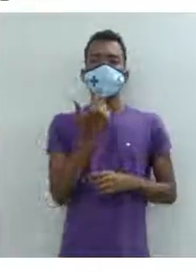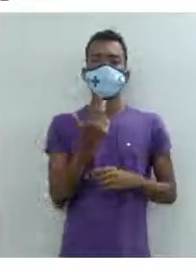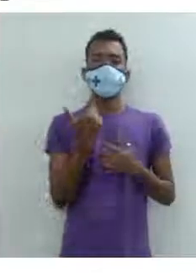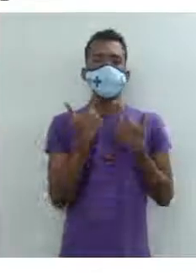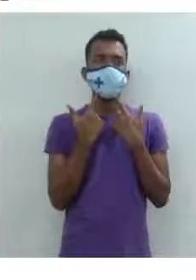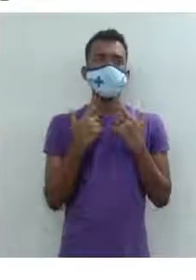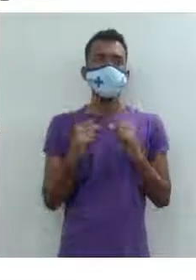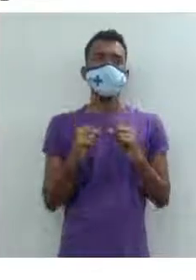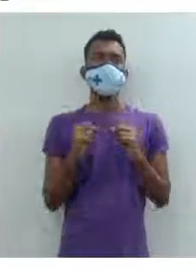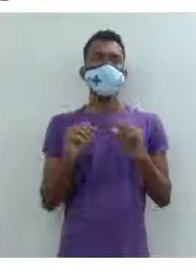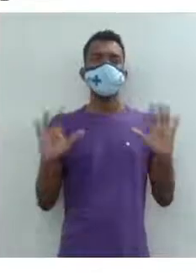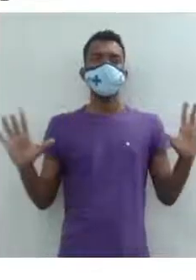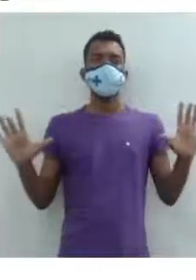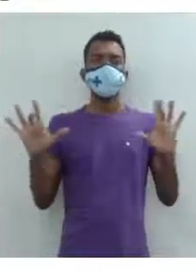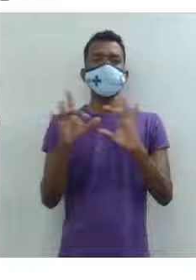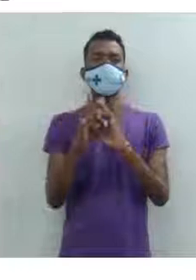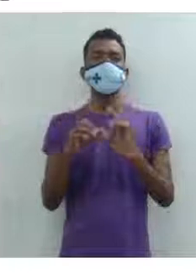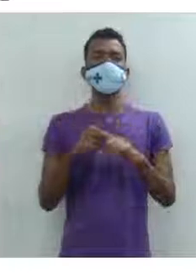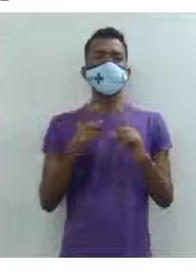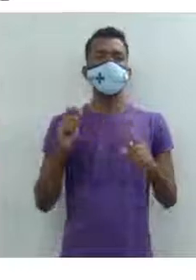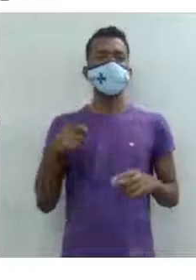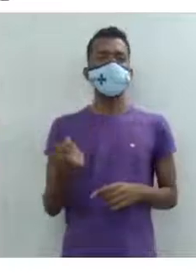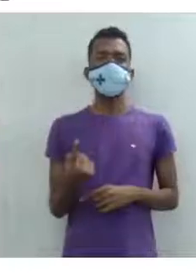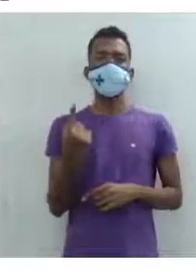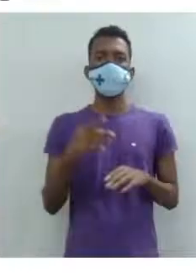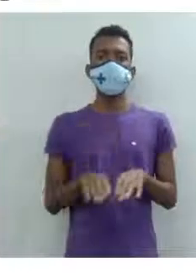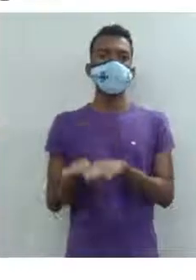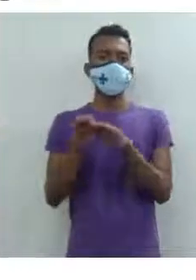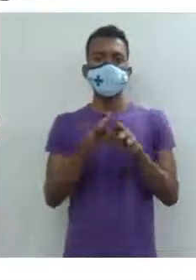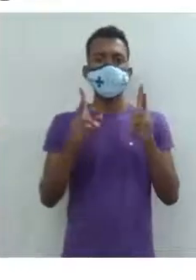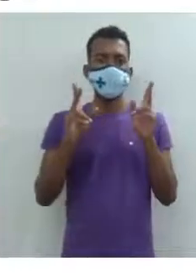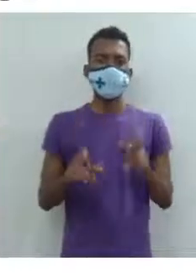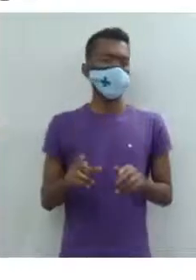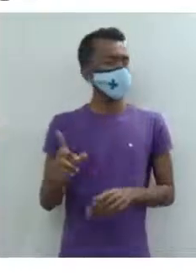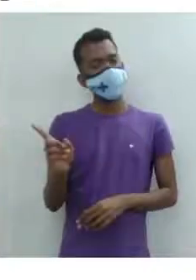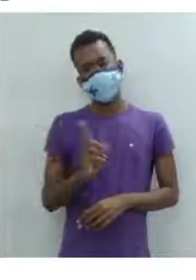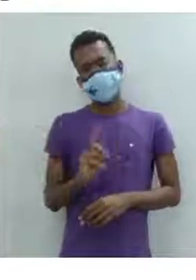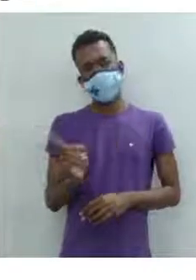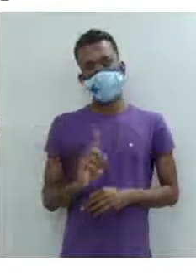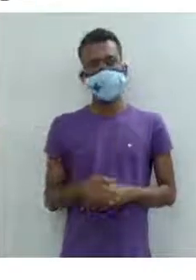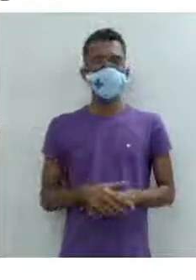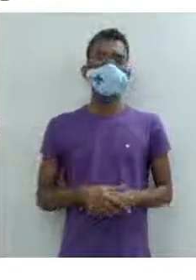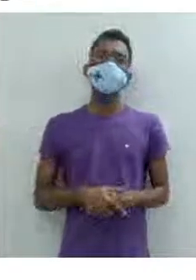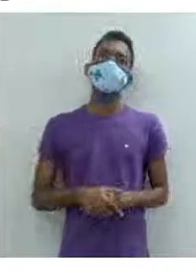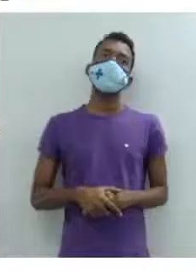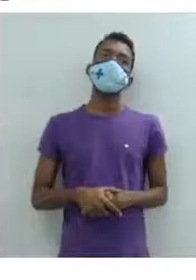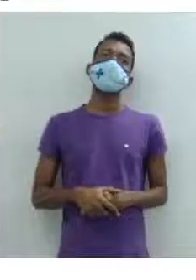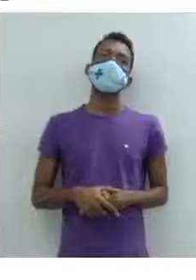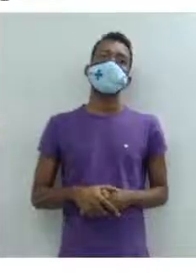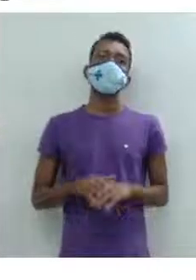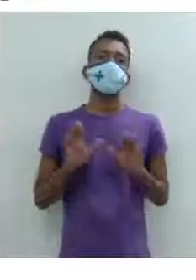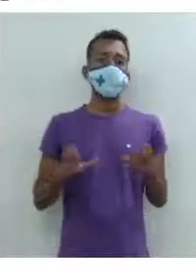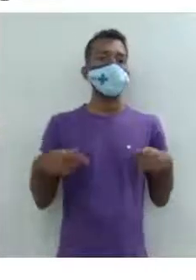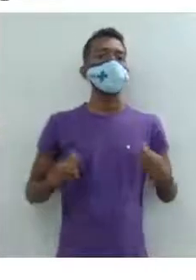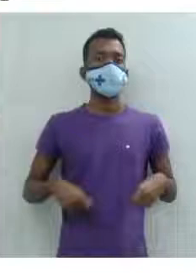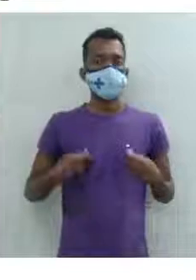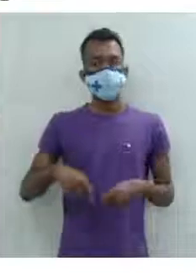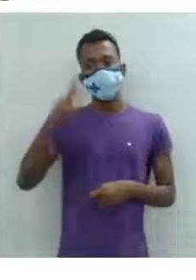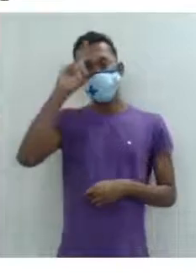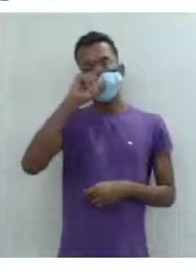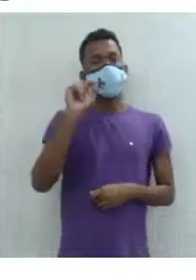línguas, né, e não uma língua só. Então, vejamos, mas devemos lembrar, né,